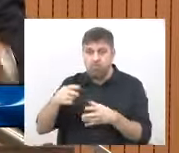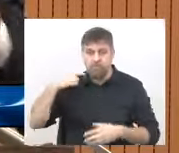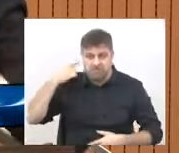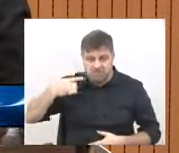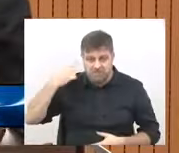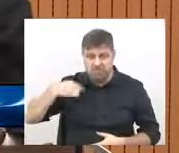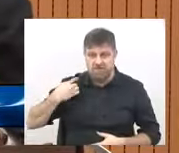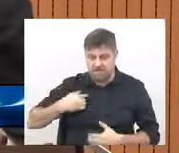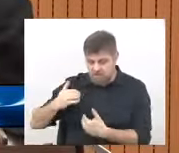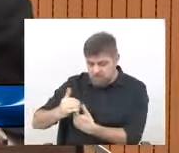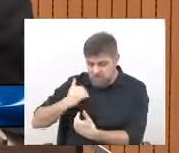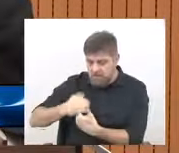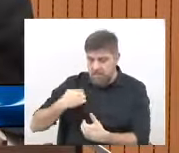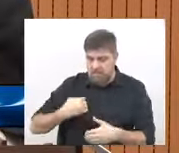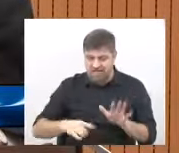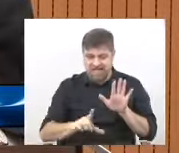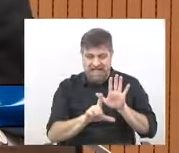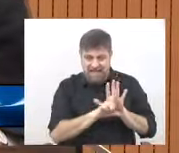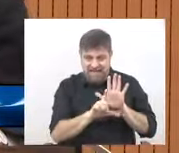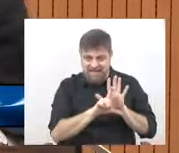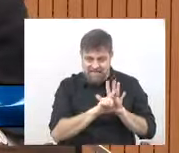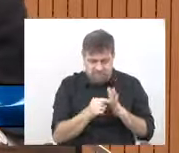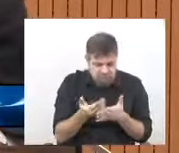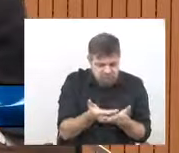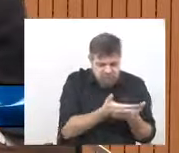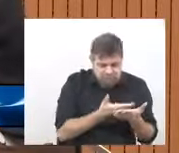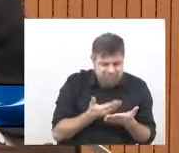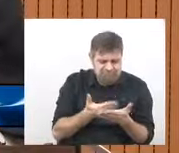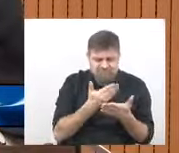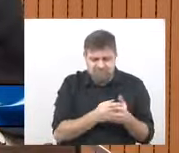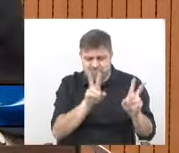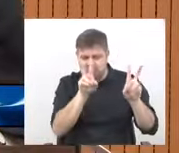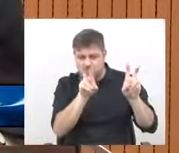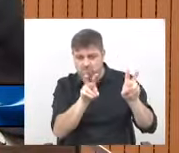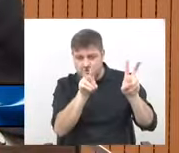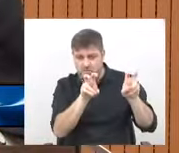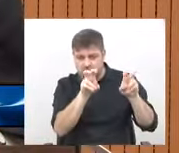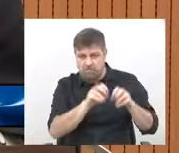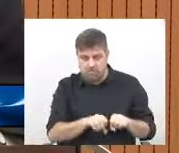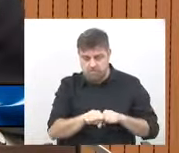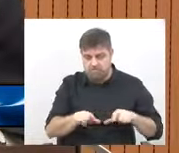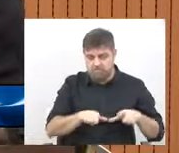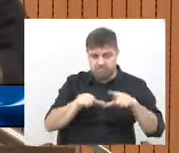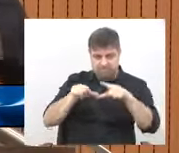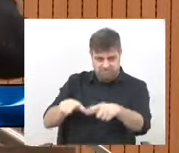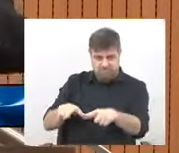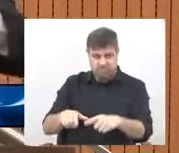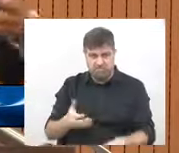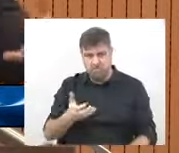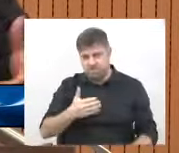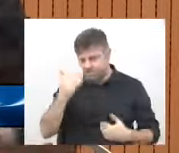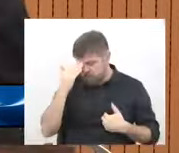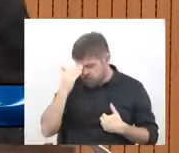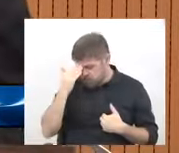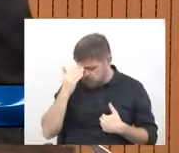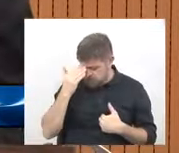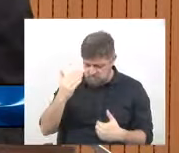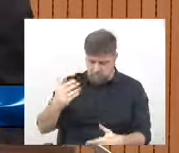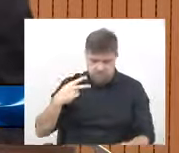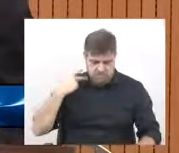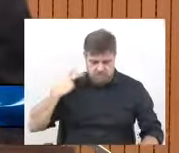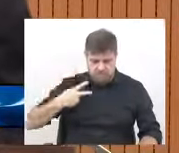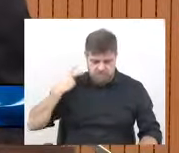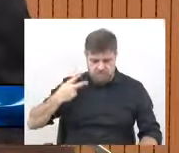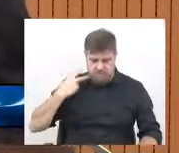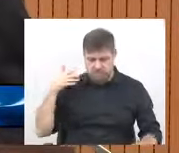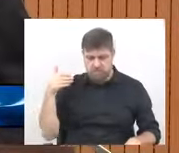uma revisão da legislação a respeito da titulação. E agradecer os vereadores